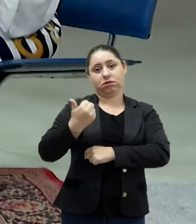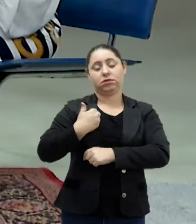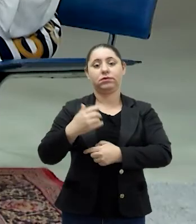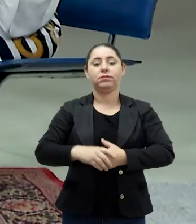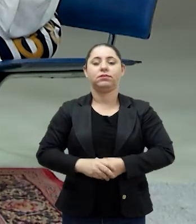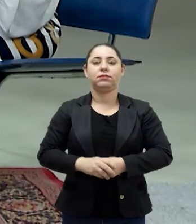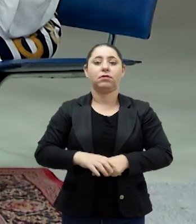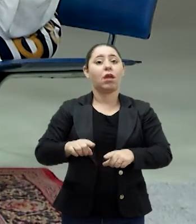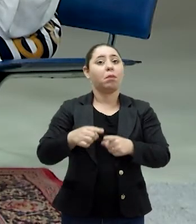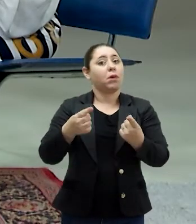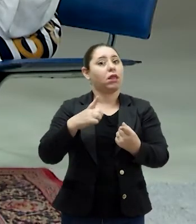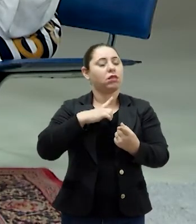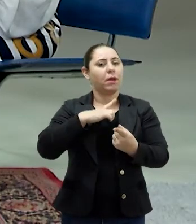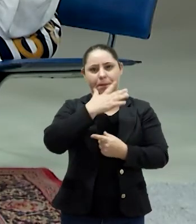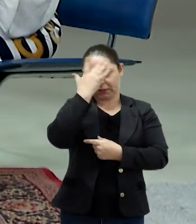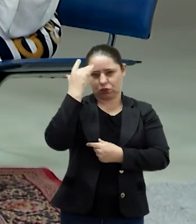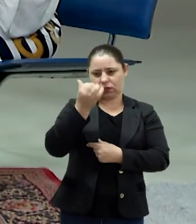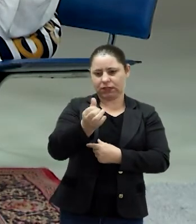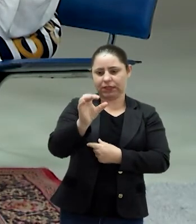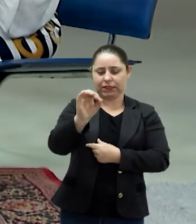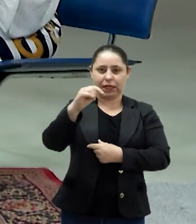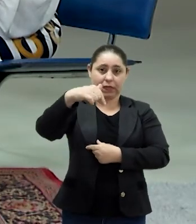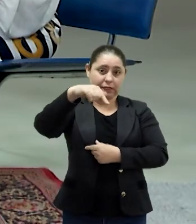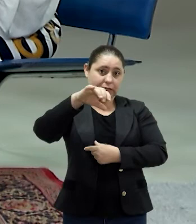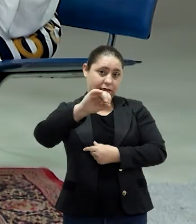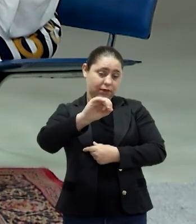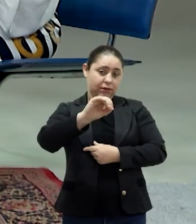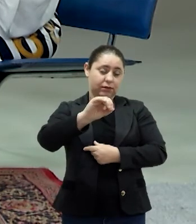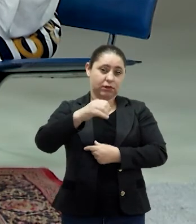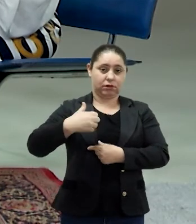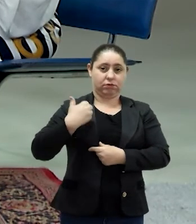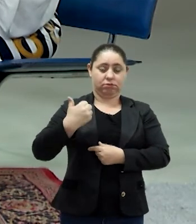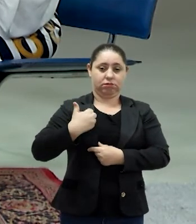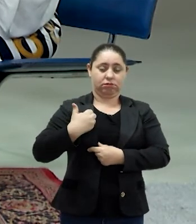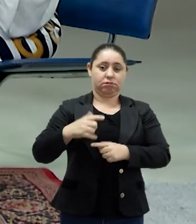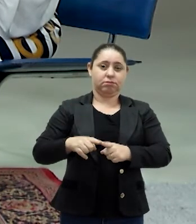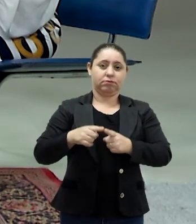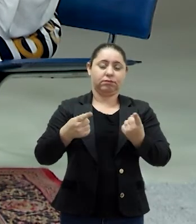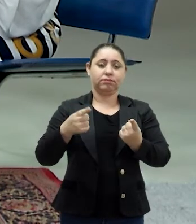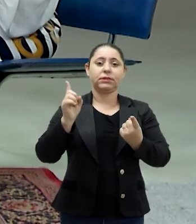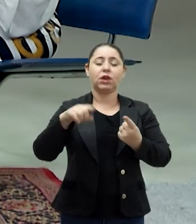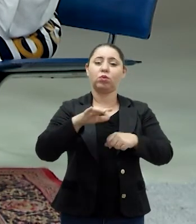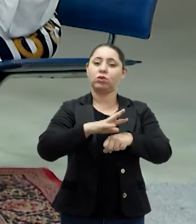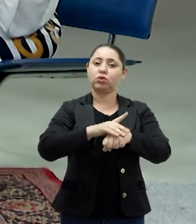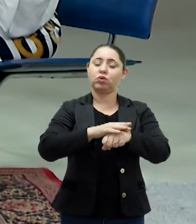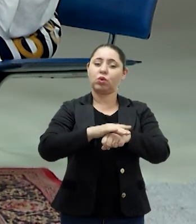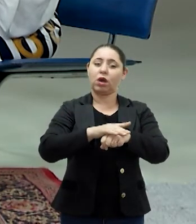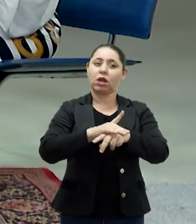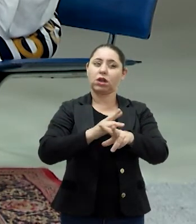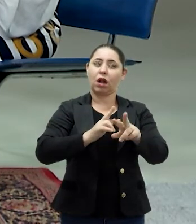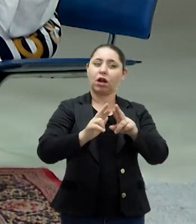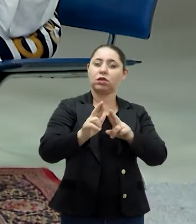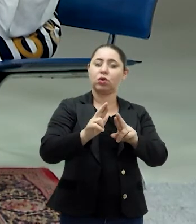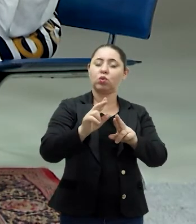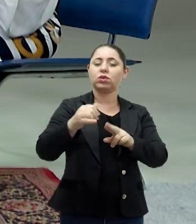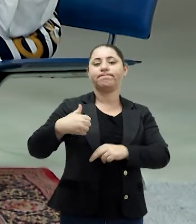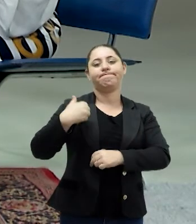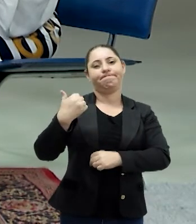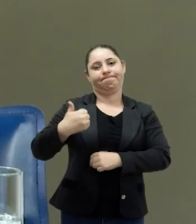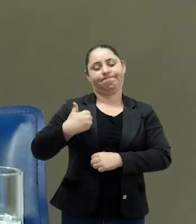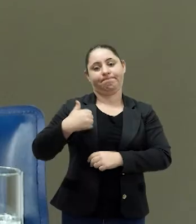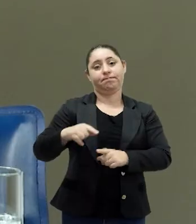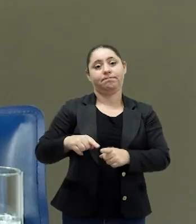anos. Aí tem pessoas que com 60, com 70, mas ela é uma doença relacionada à